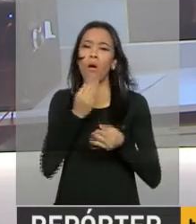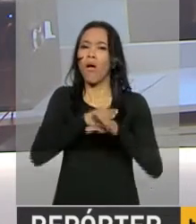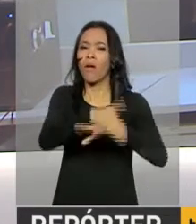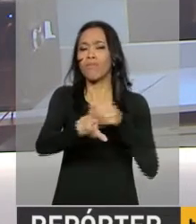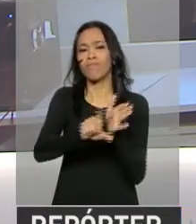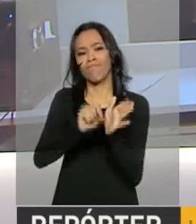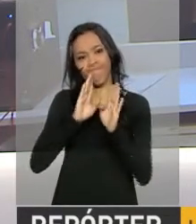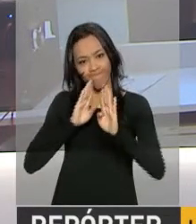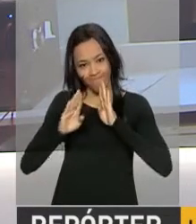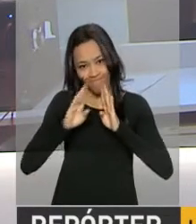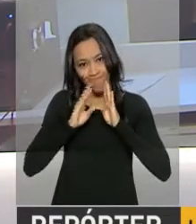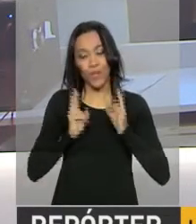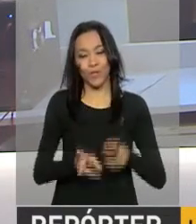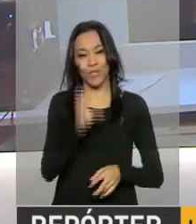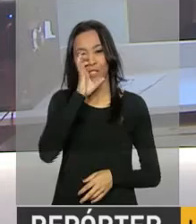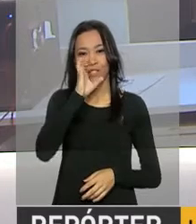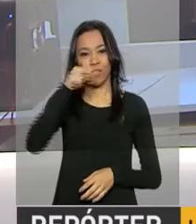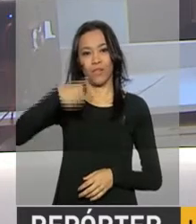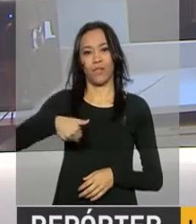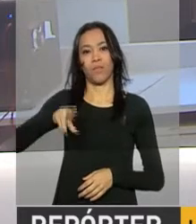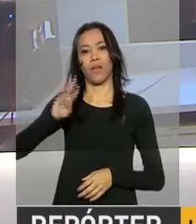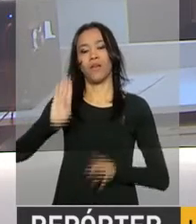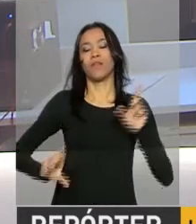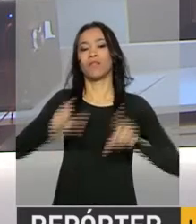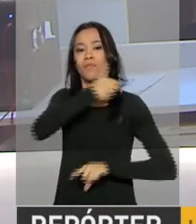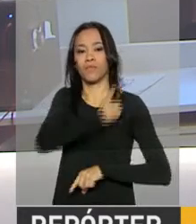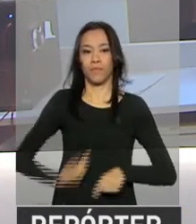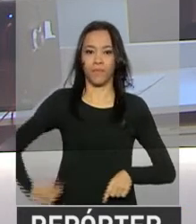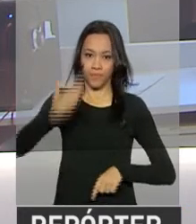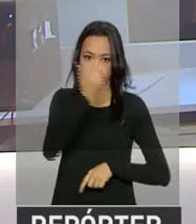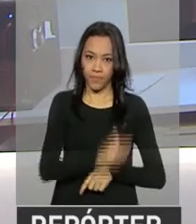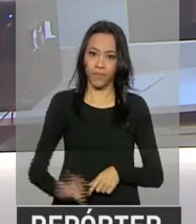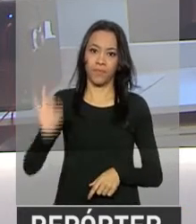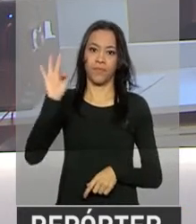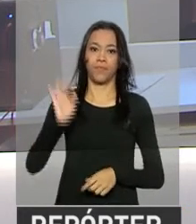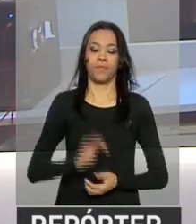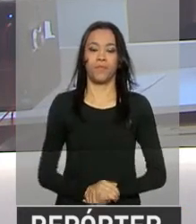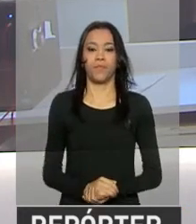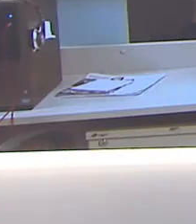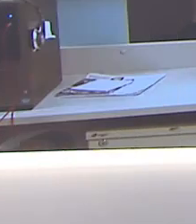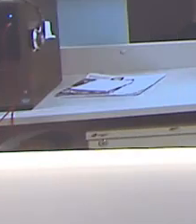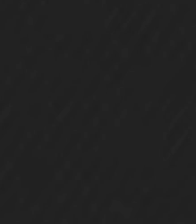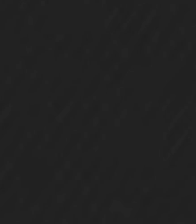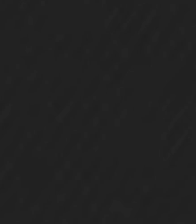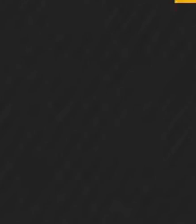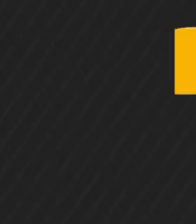nossas redes sociais continue com a gente e nbr a tv do governo federal